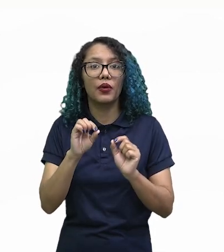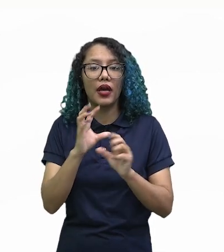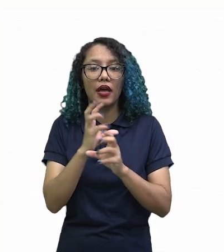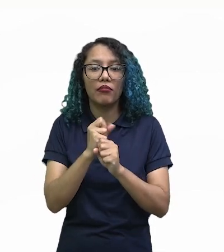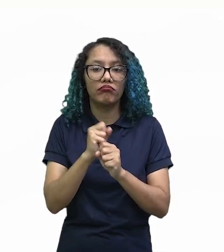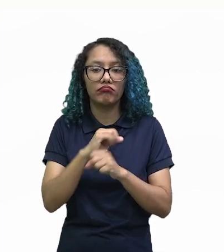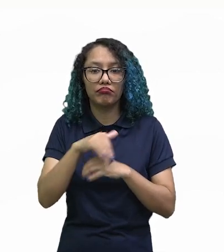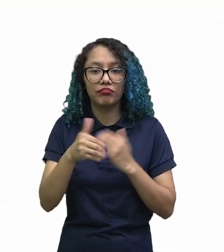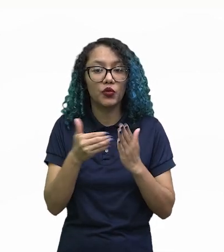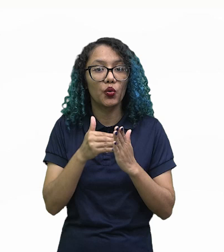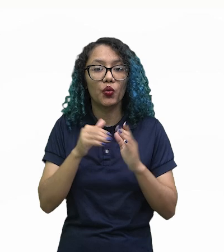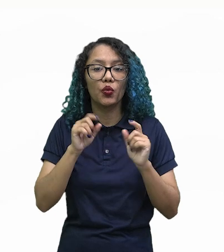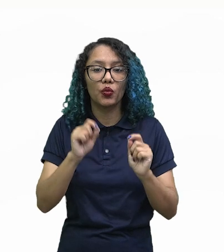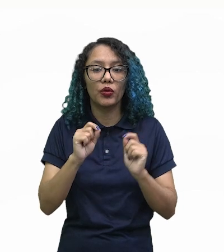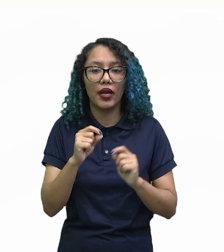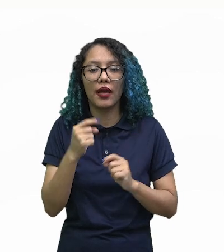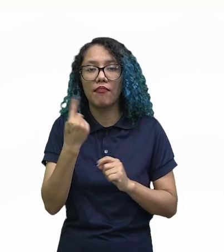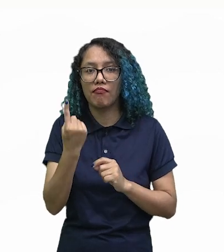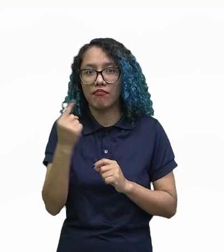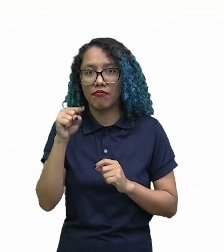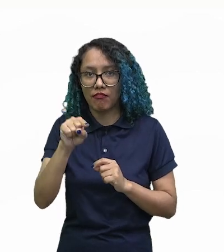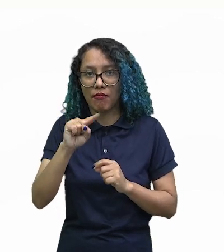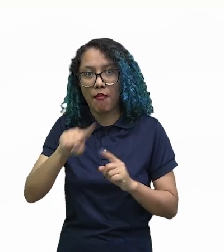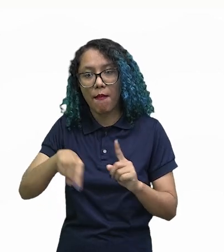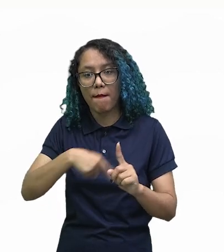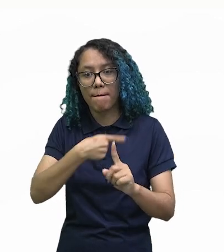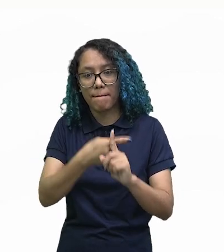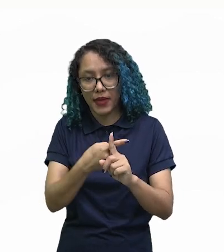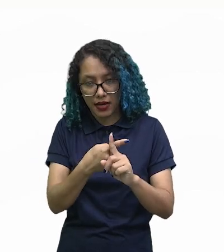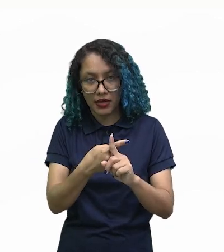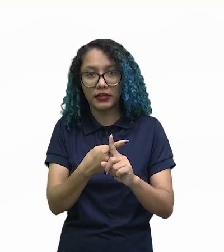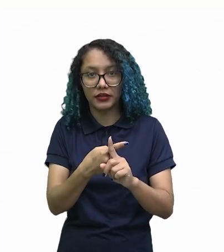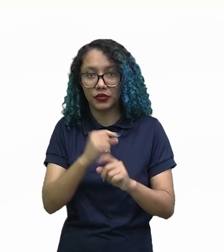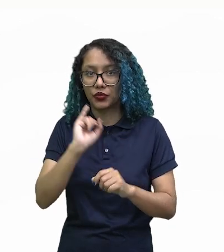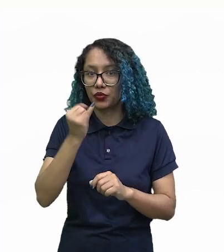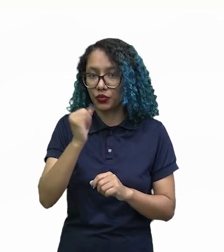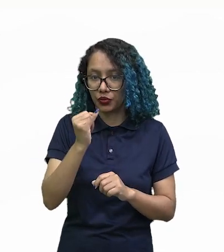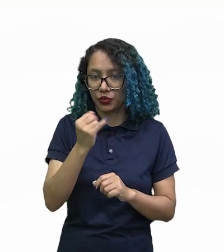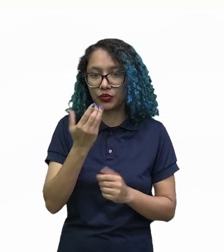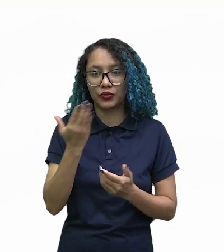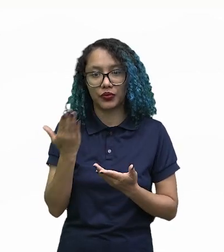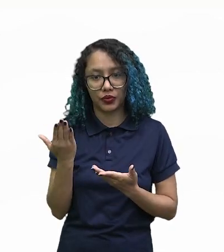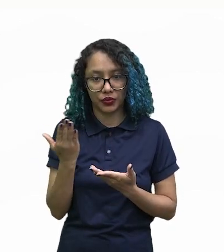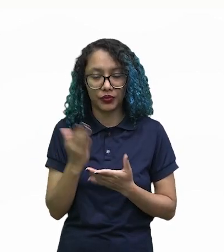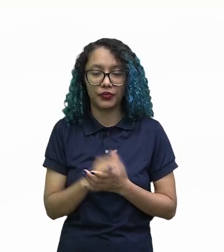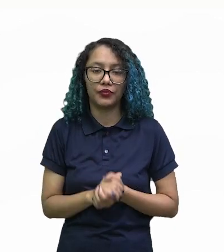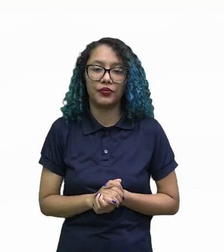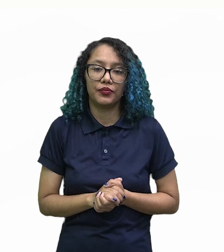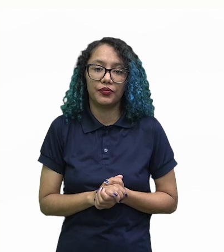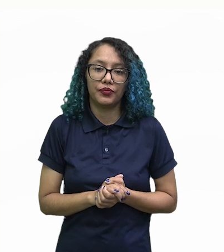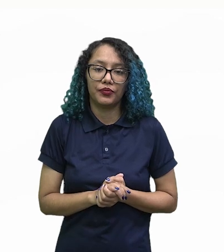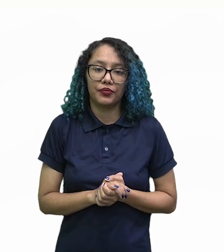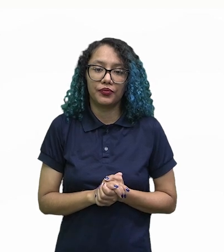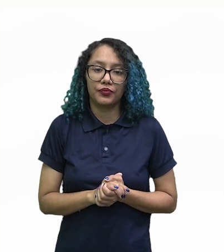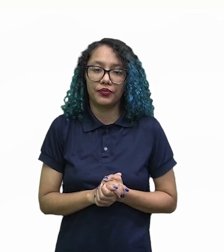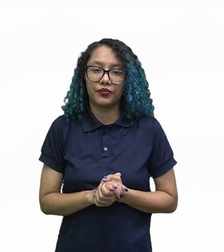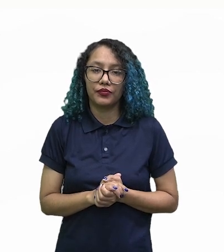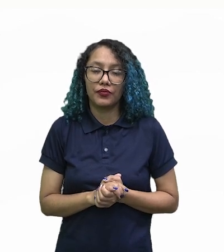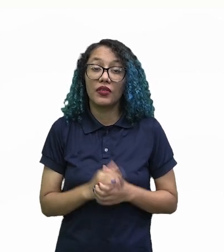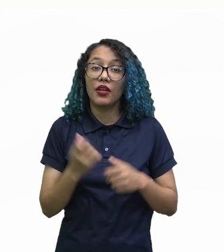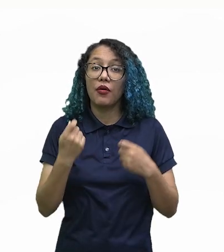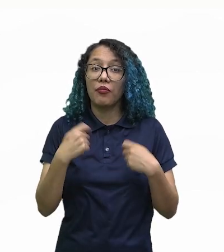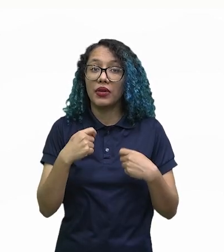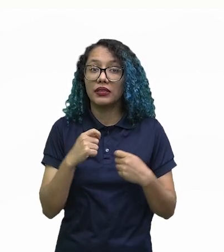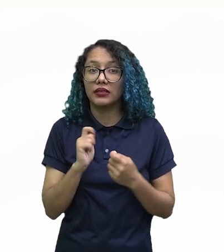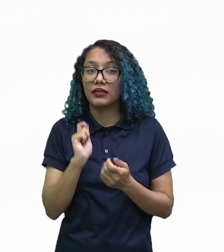você pegou, acrescido dos juros aí calculados ao longo desse tempo. Então, você ali vai